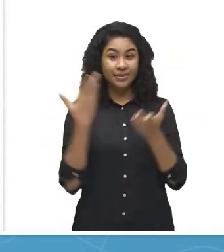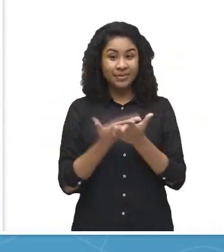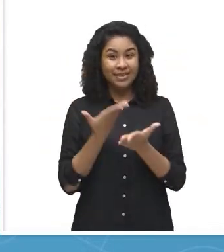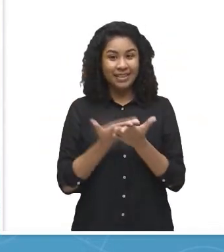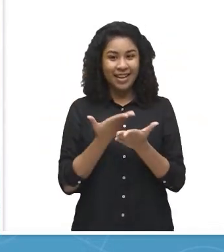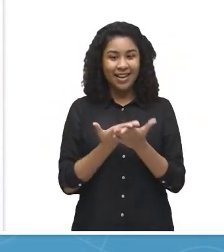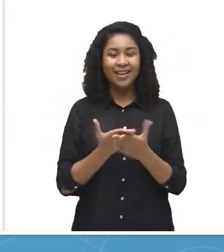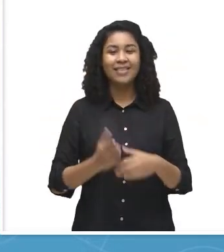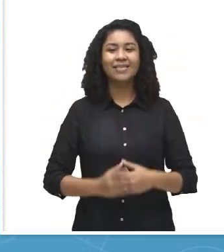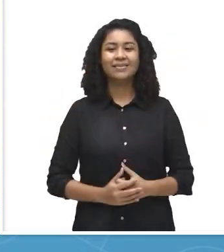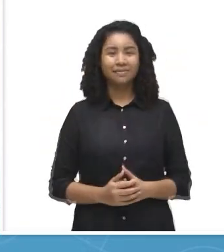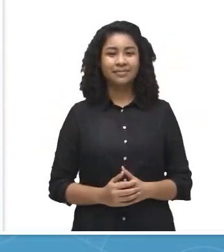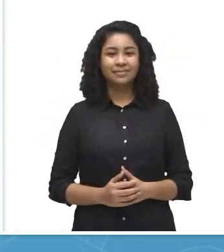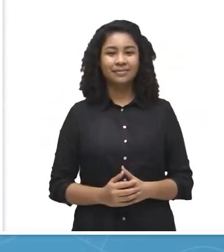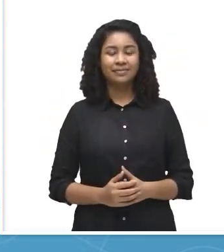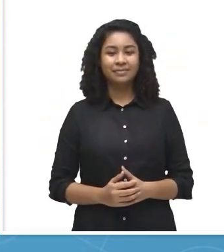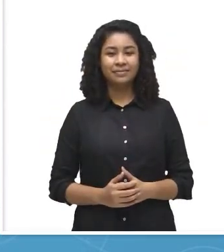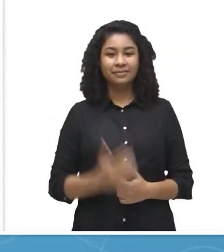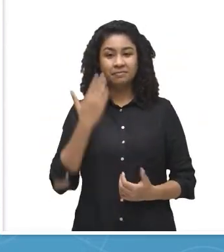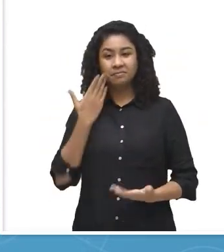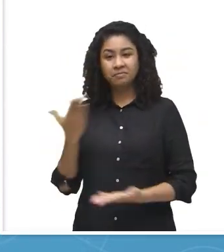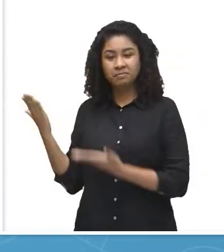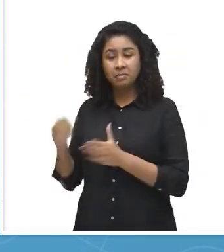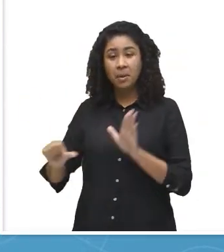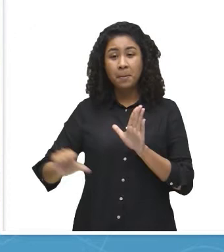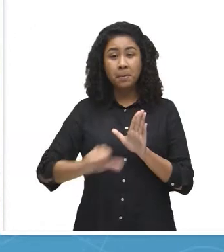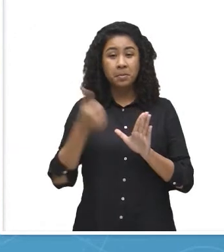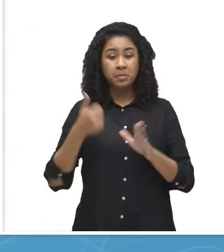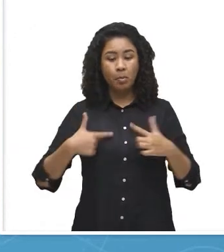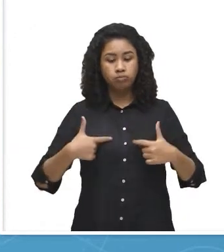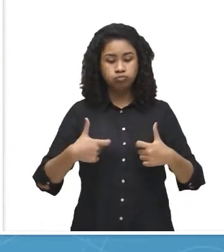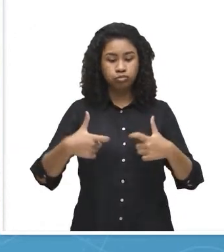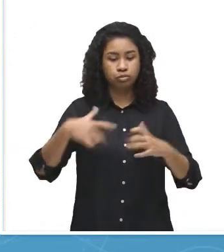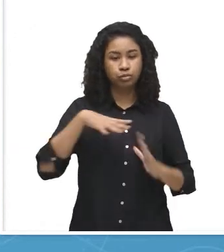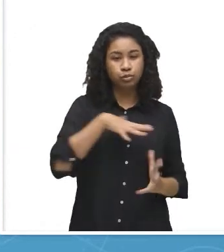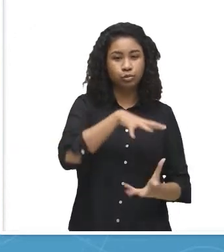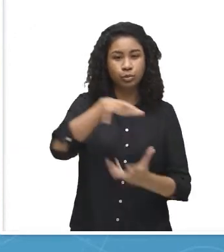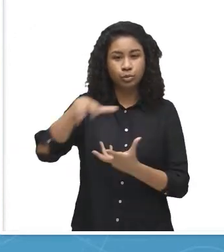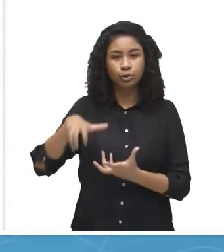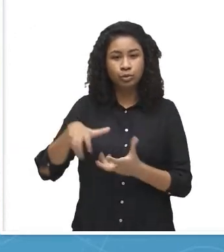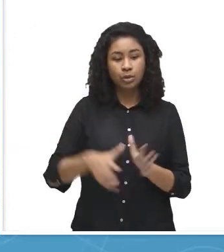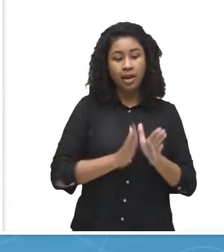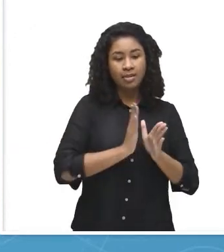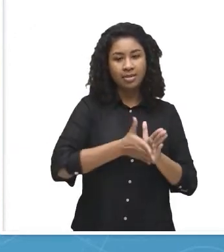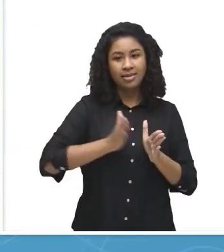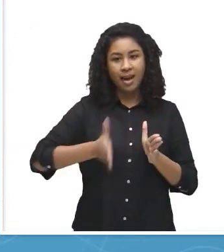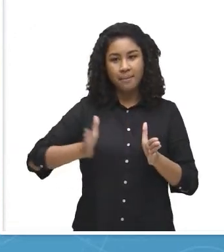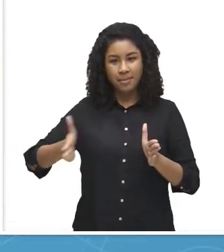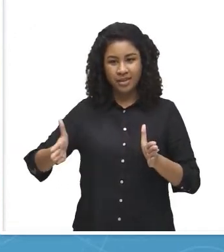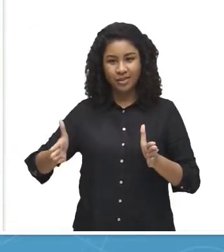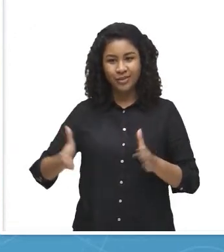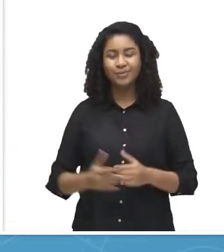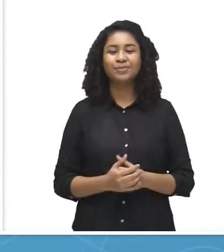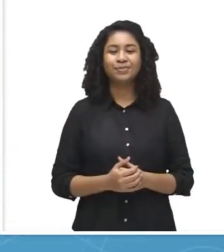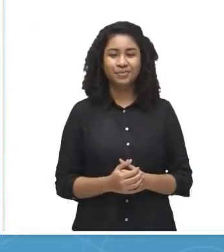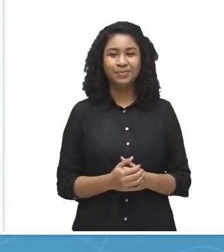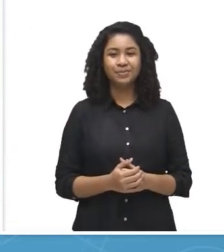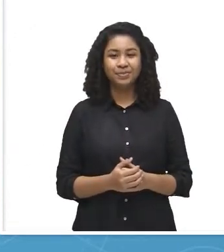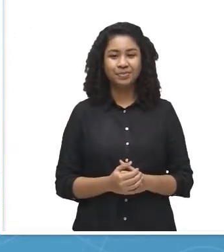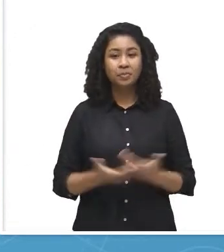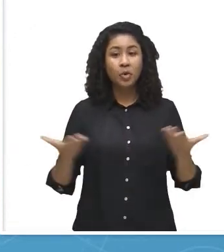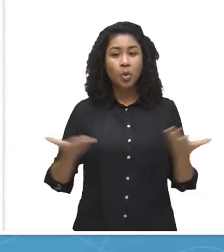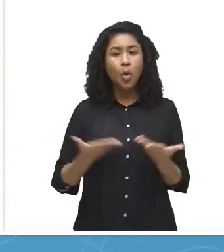seguinte: Primeira Guerra Mundial, fases da guerra. A gente vai trabalhar hoje,